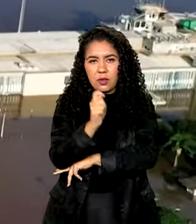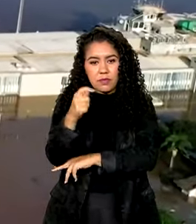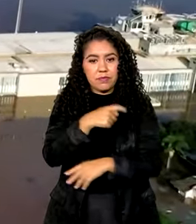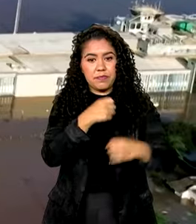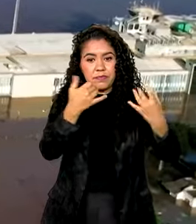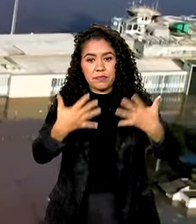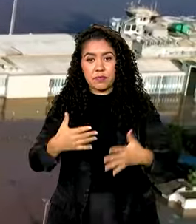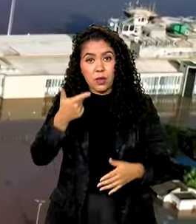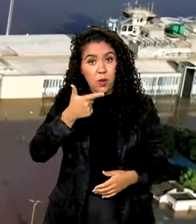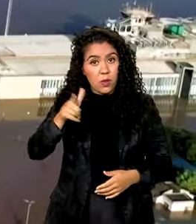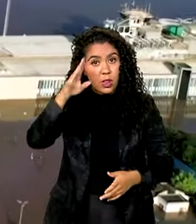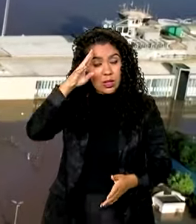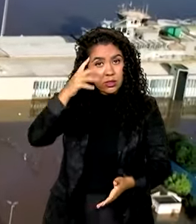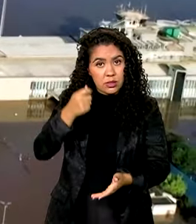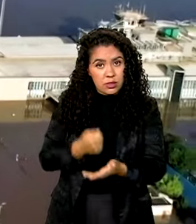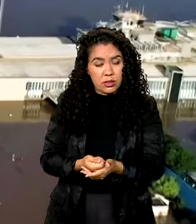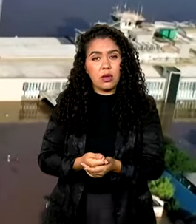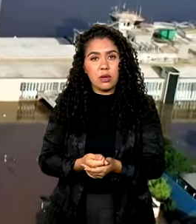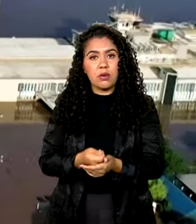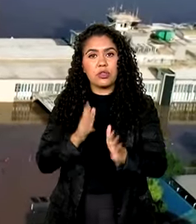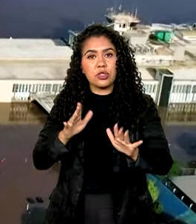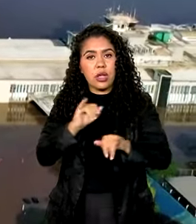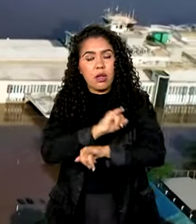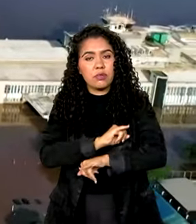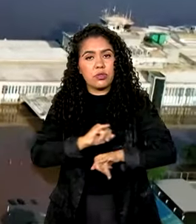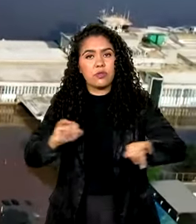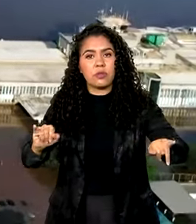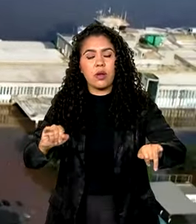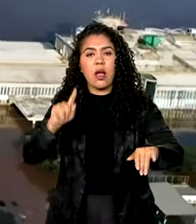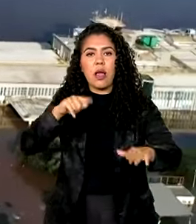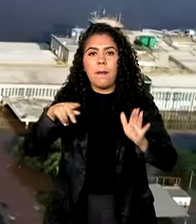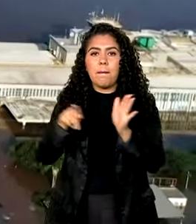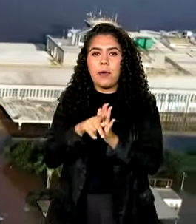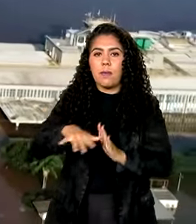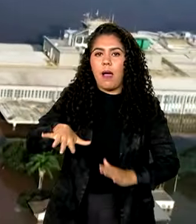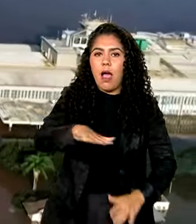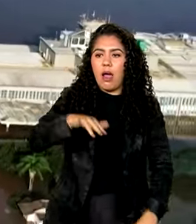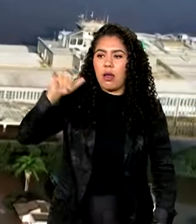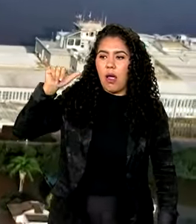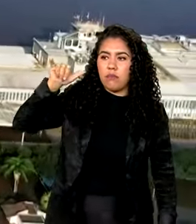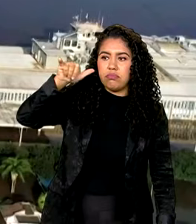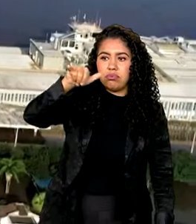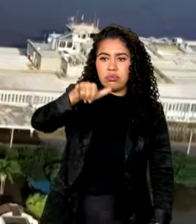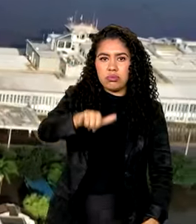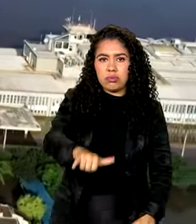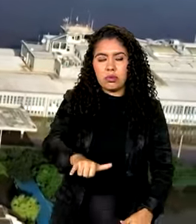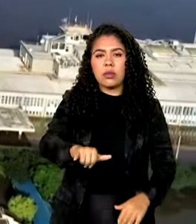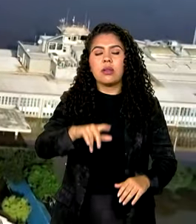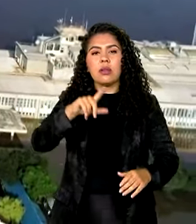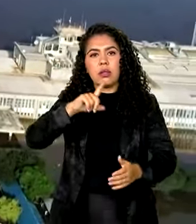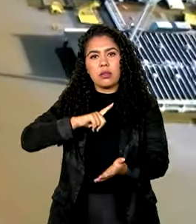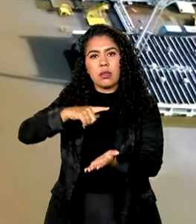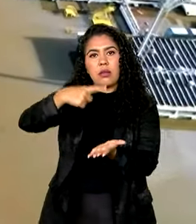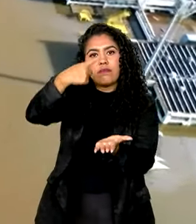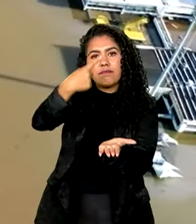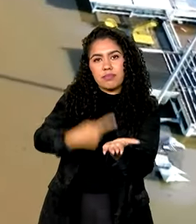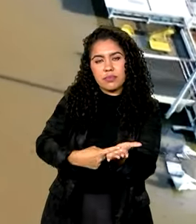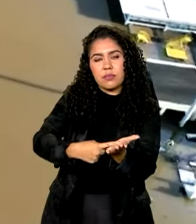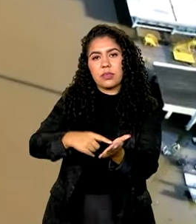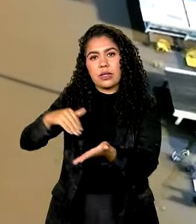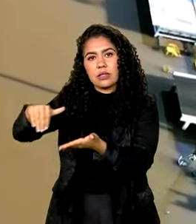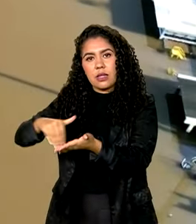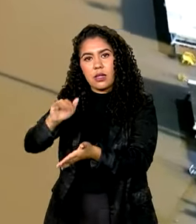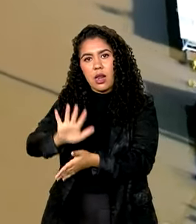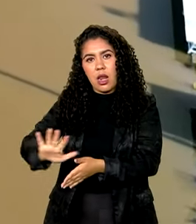Outra medida anunciada para a população gaúcha vem do setor aéreo. Um acordo foi assinado entre a Secretaria Nacional do